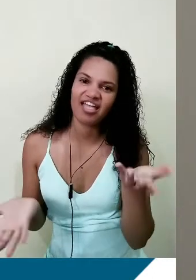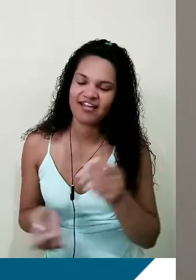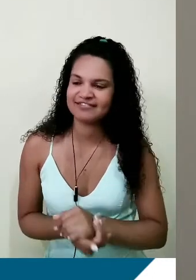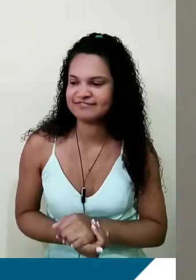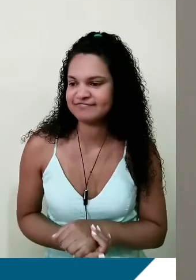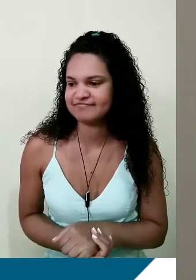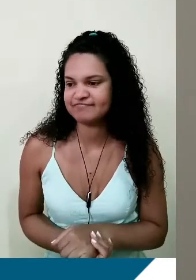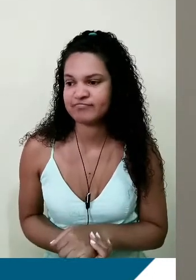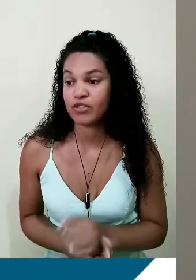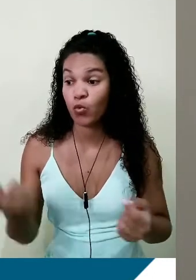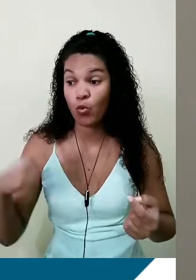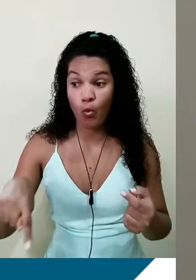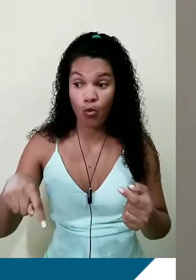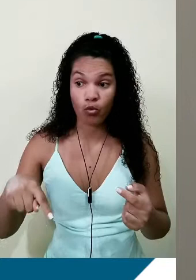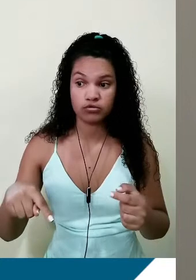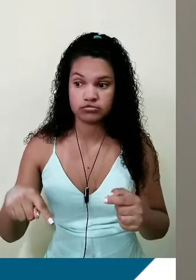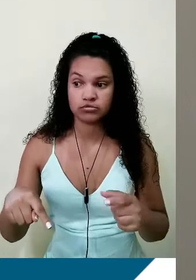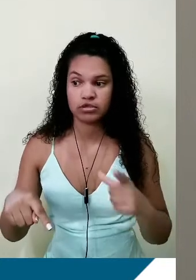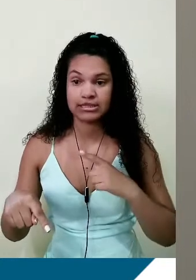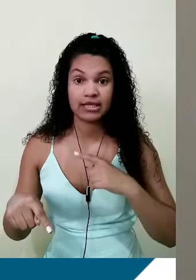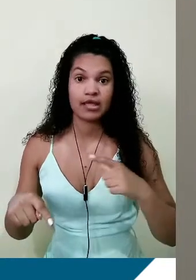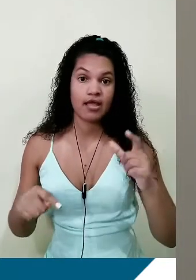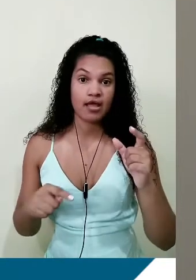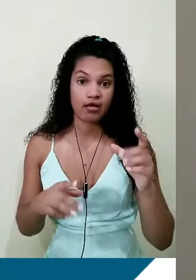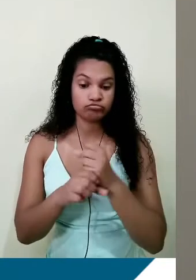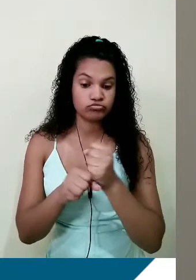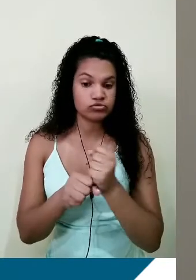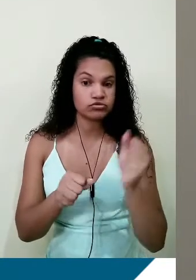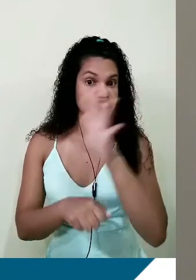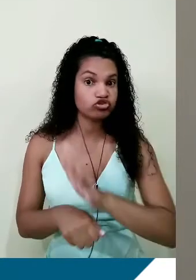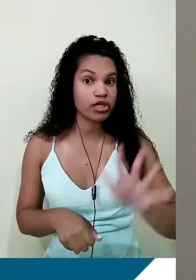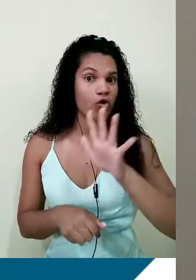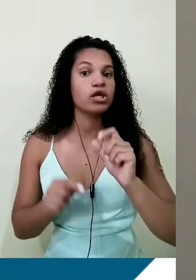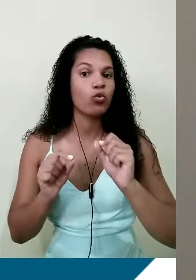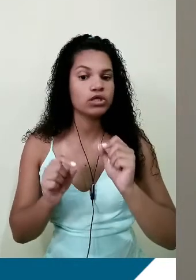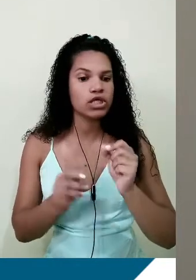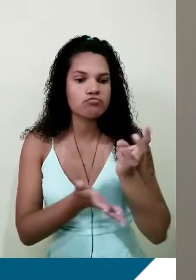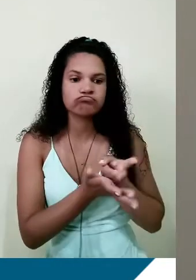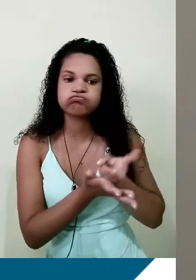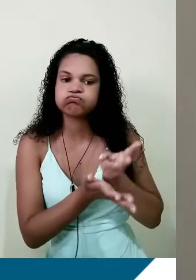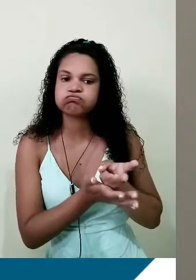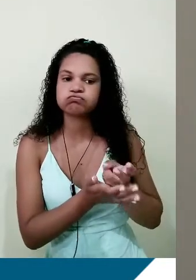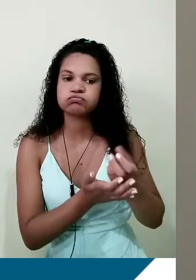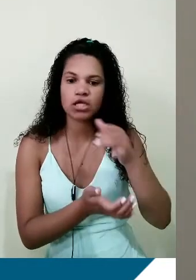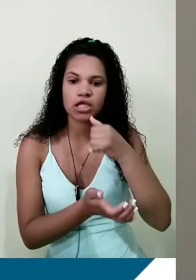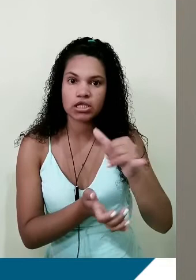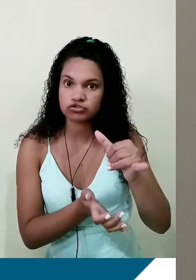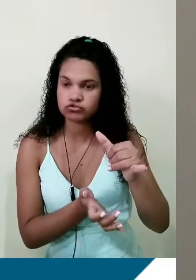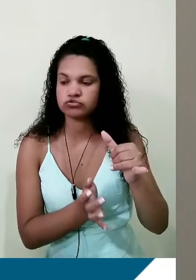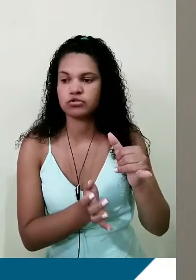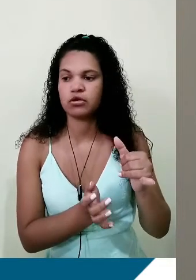geral das trocas de calor, que é a equação da conservação de energia para os corpos que